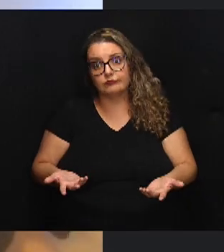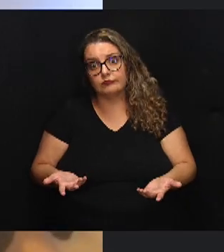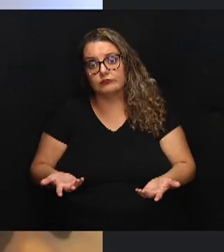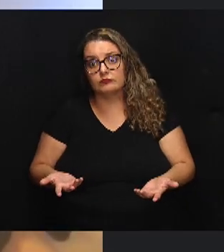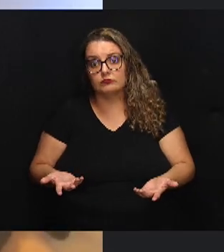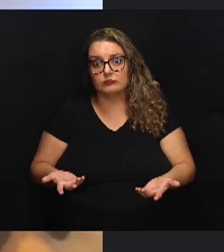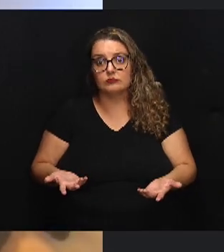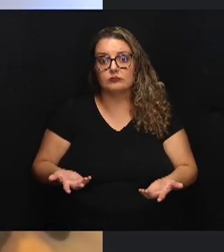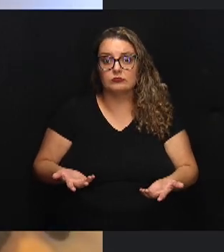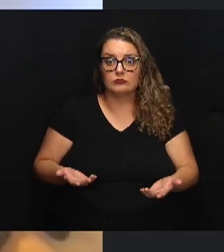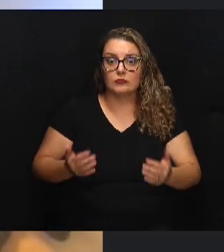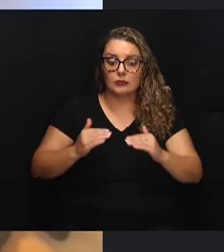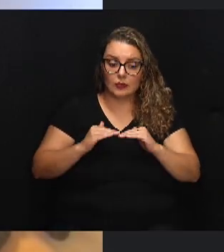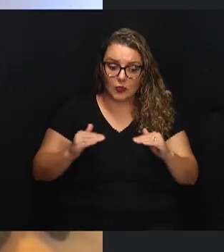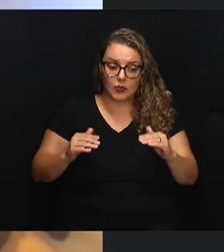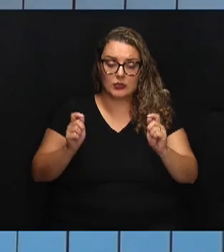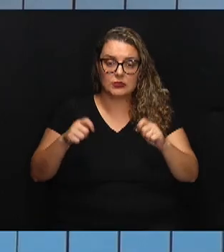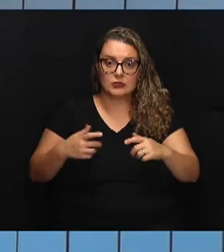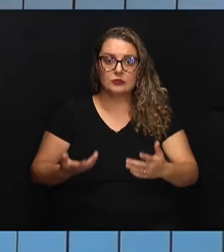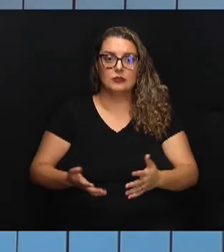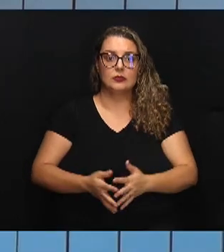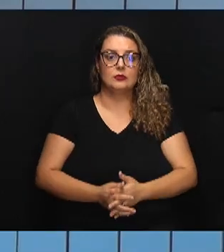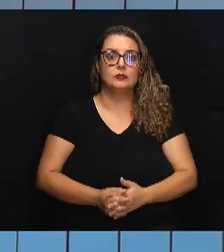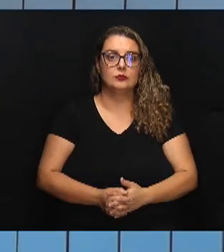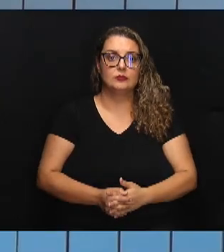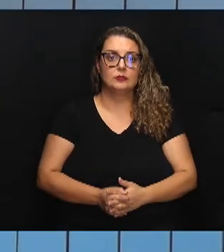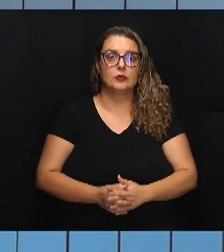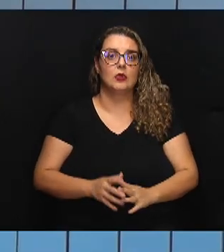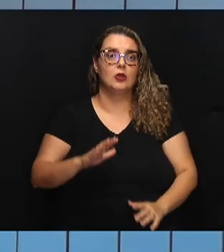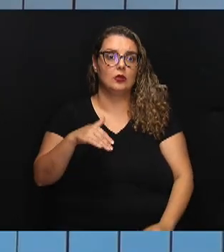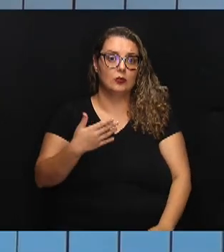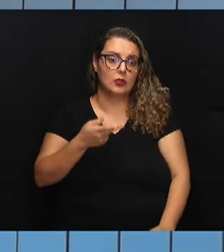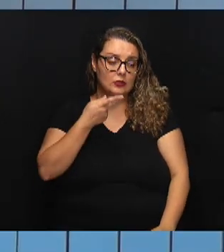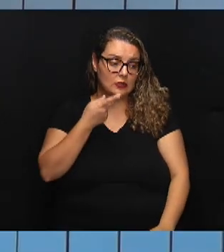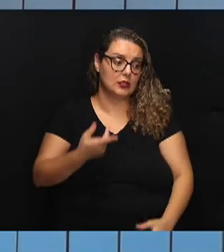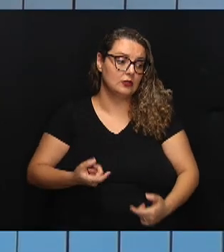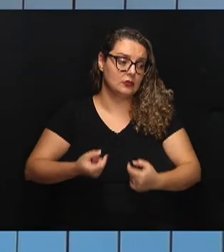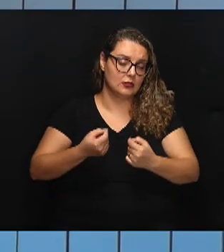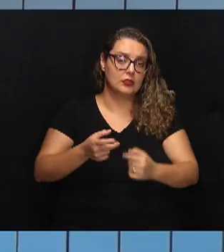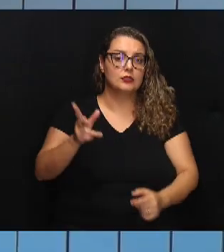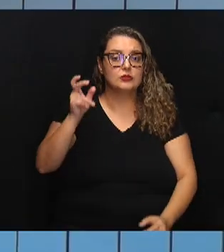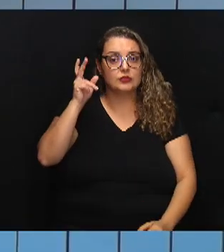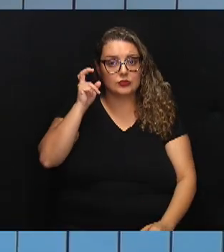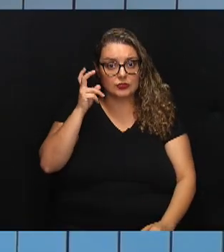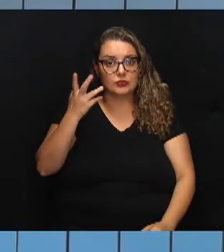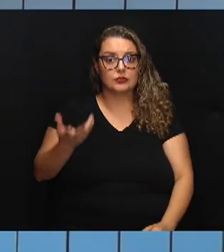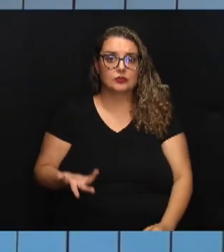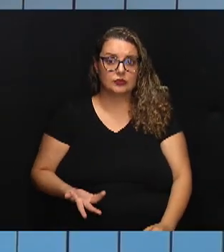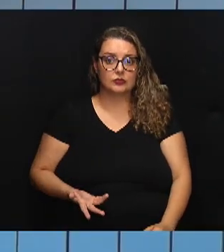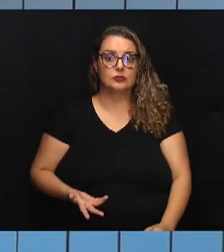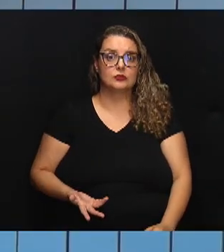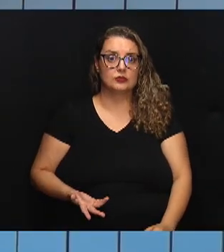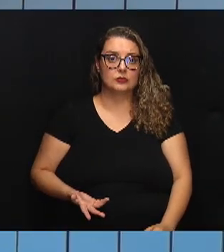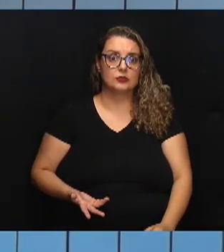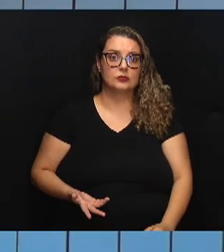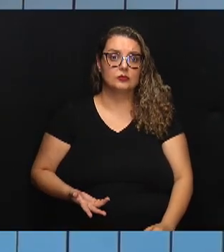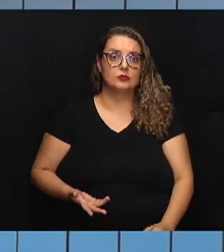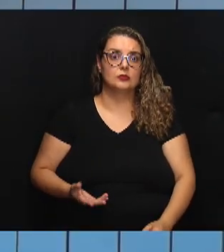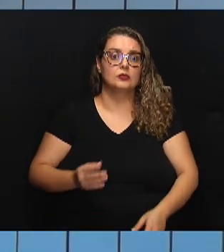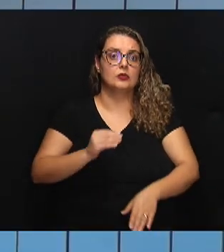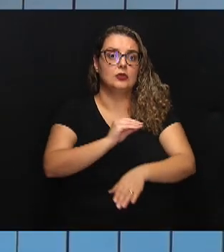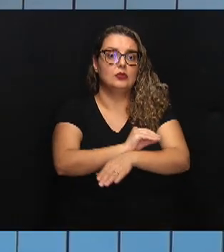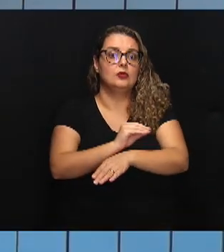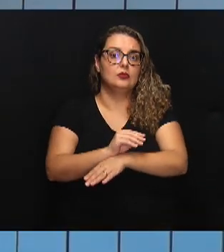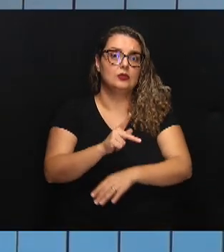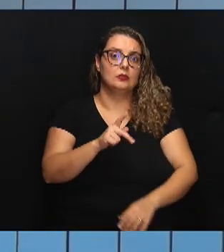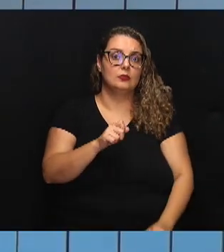serena possível. Doutora, quando a gente fala em câncer, né, a gente escuta muito sobre cuidados